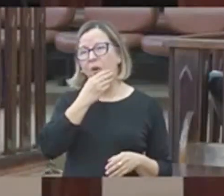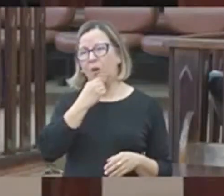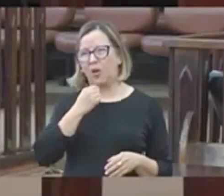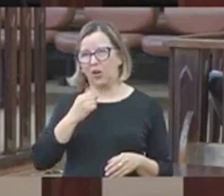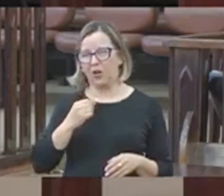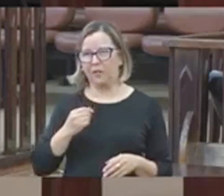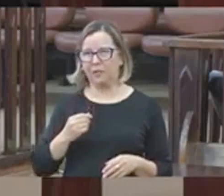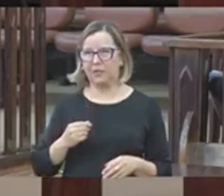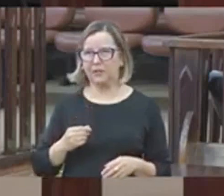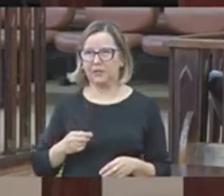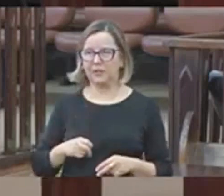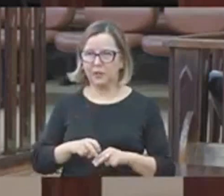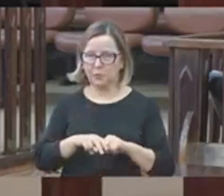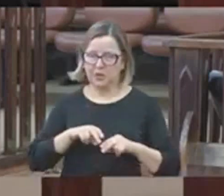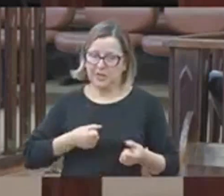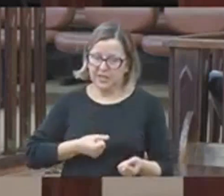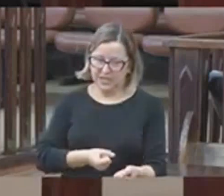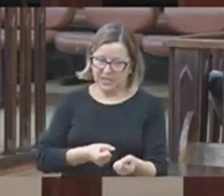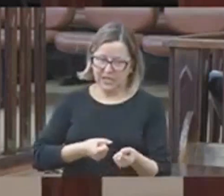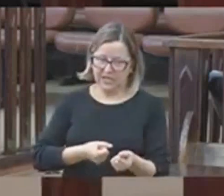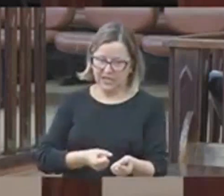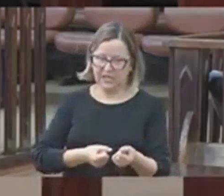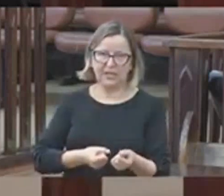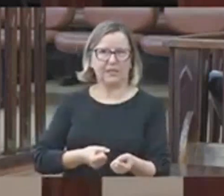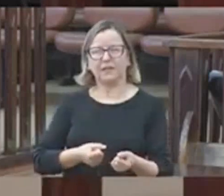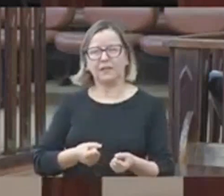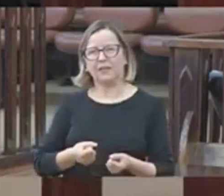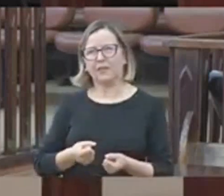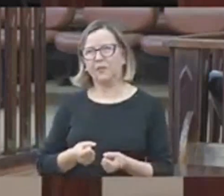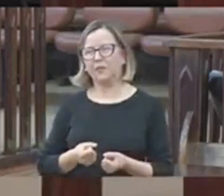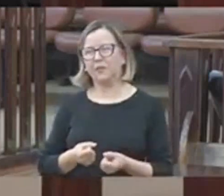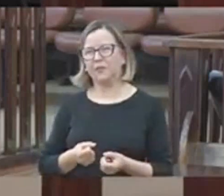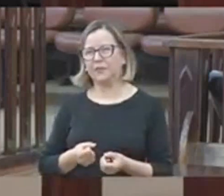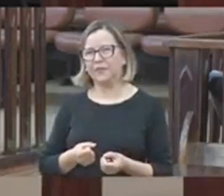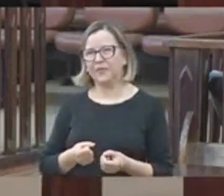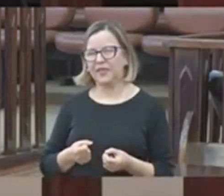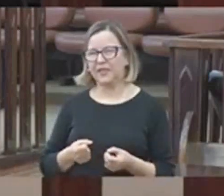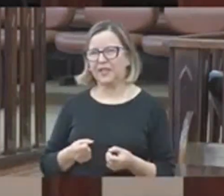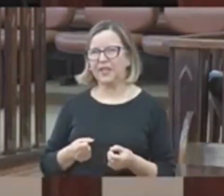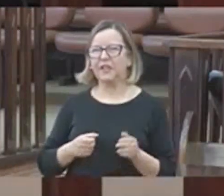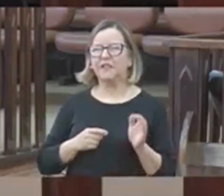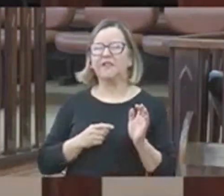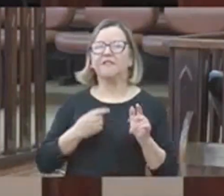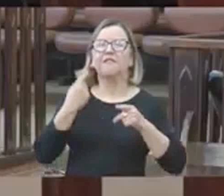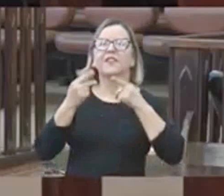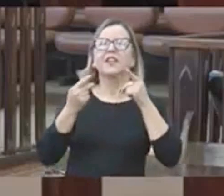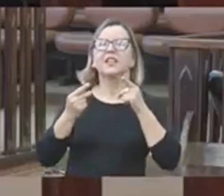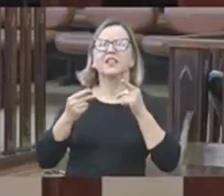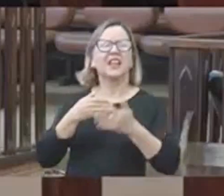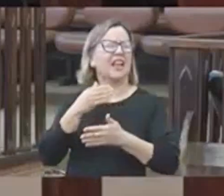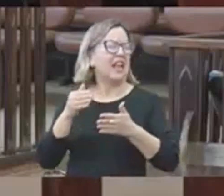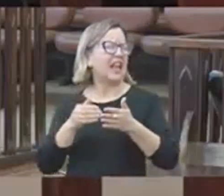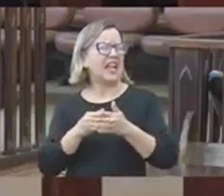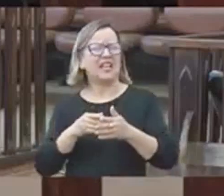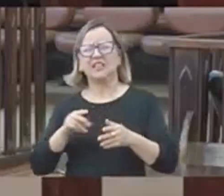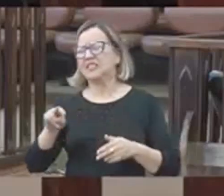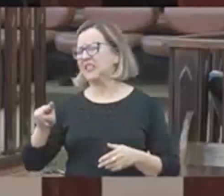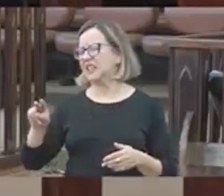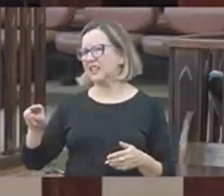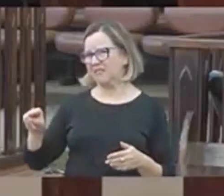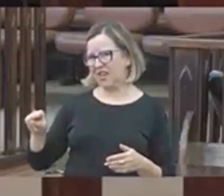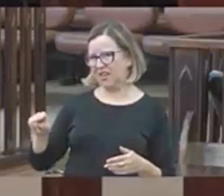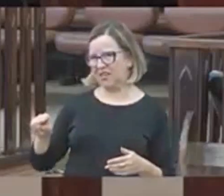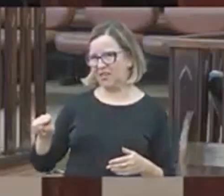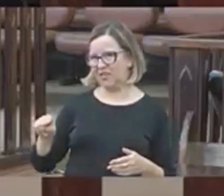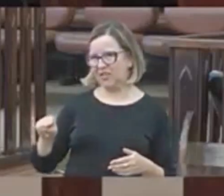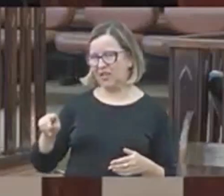inferno na vida da sociedade, dizendo o seguinte: tudo é igual, você